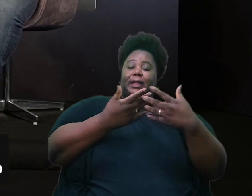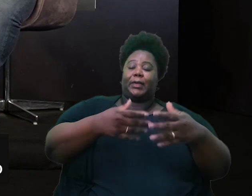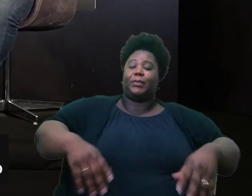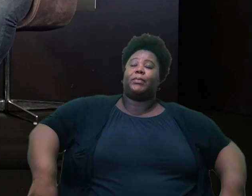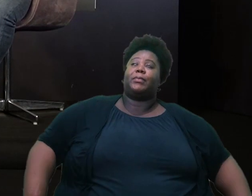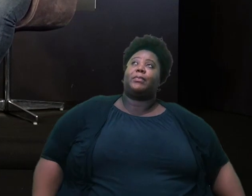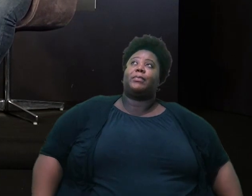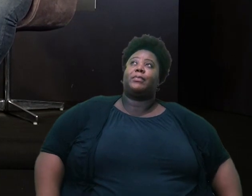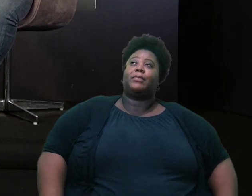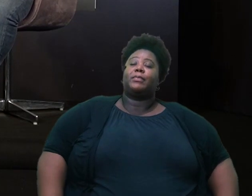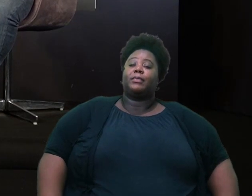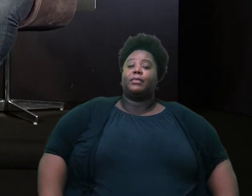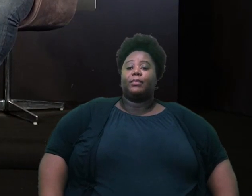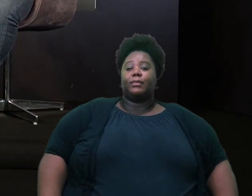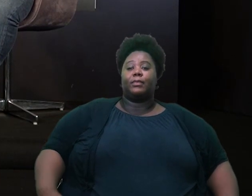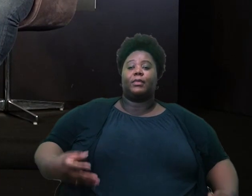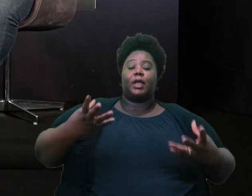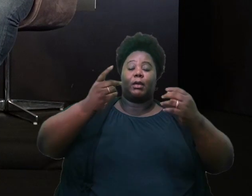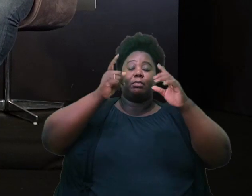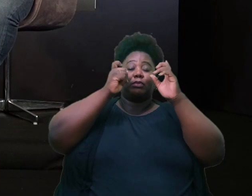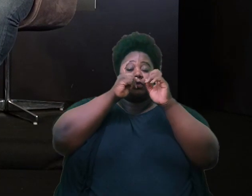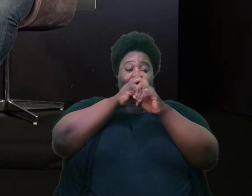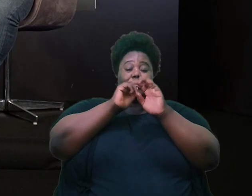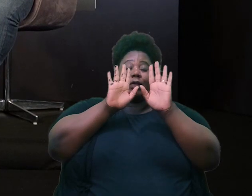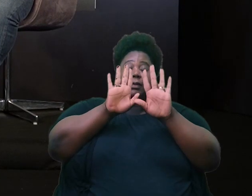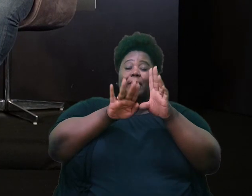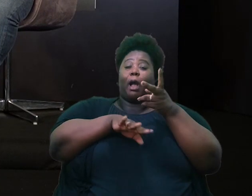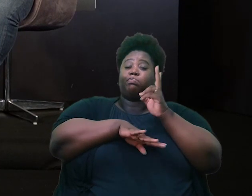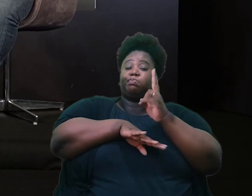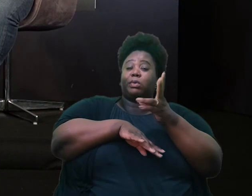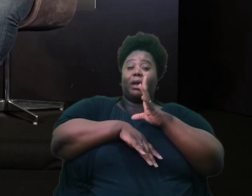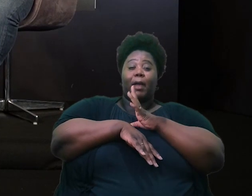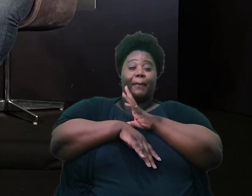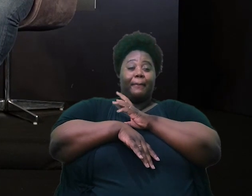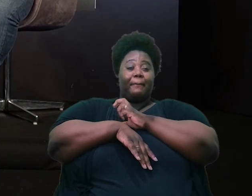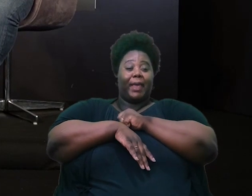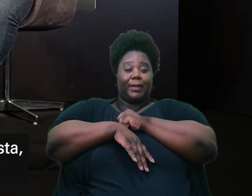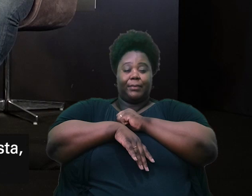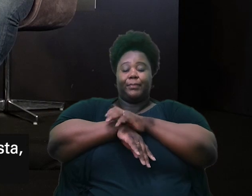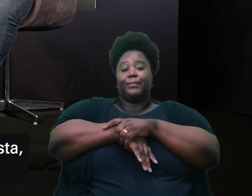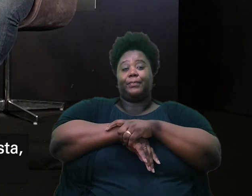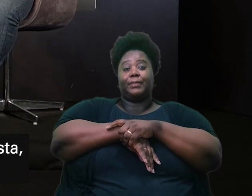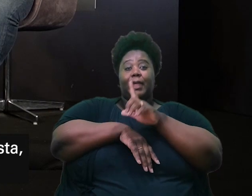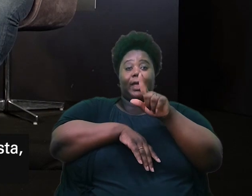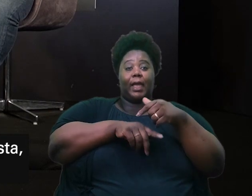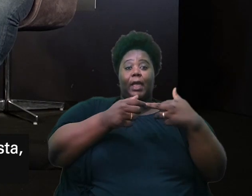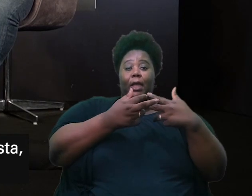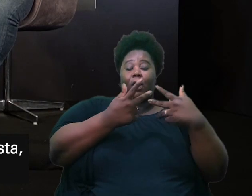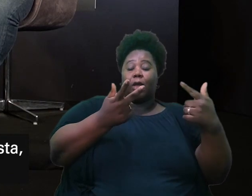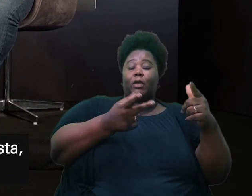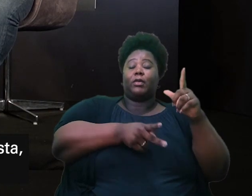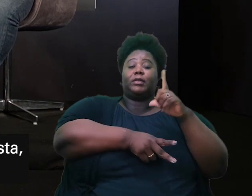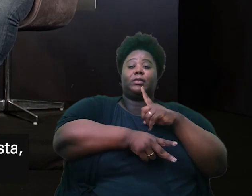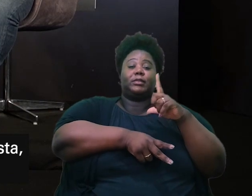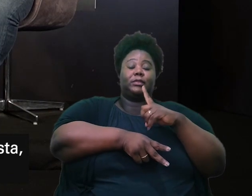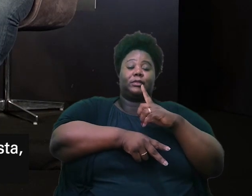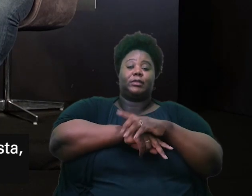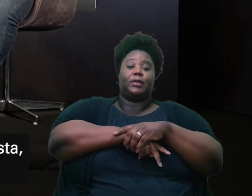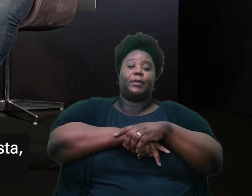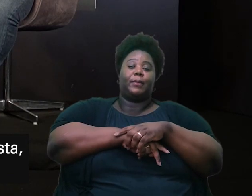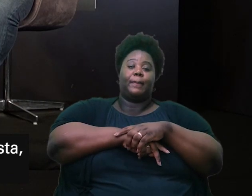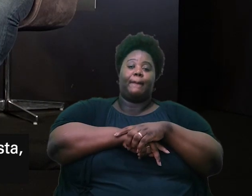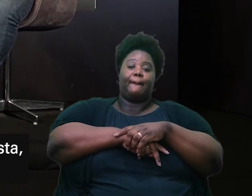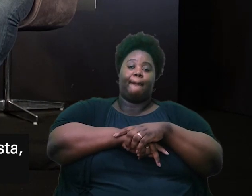Então, era muito dificultoso, mas eu sempre amei estudar. É algo que, outro dia, numa